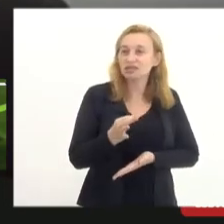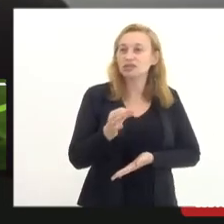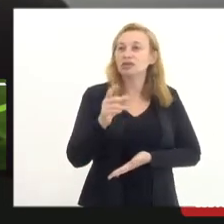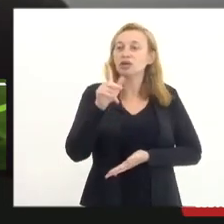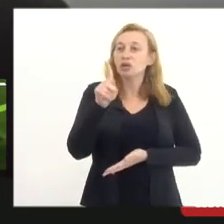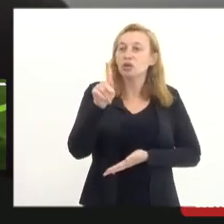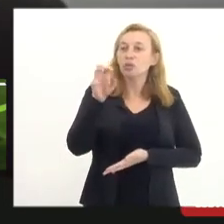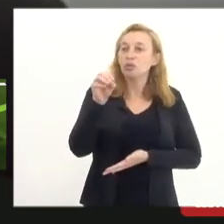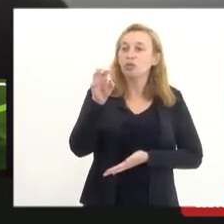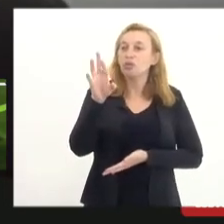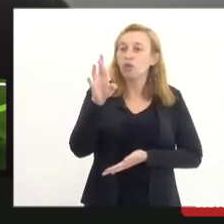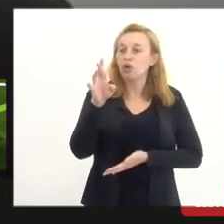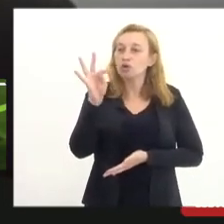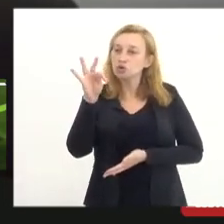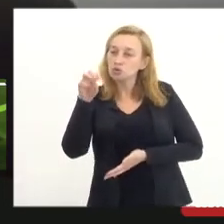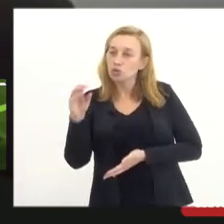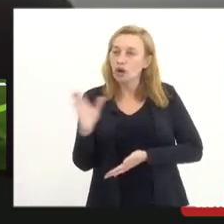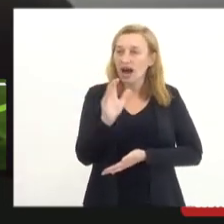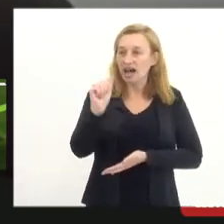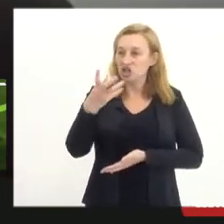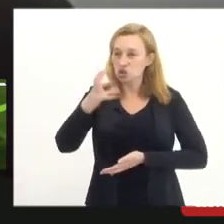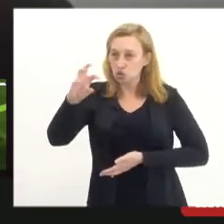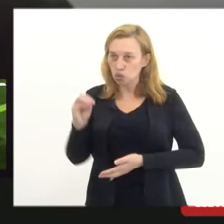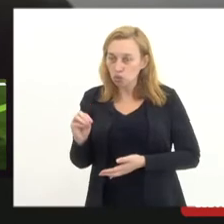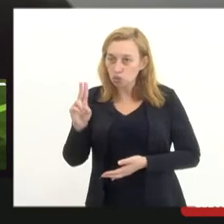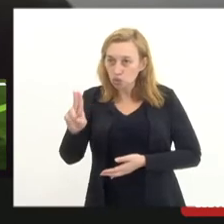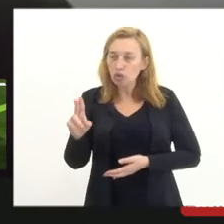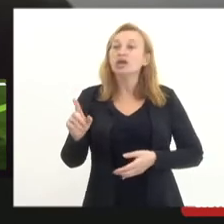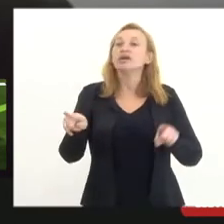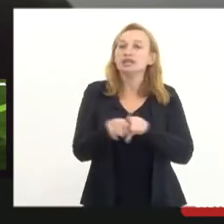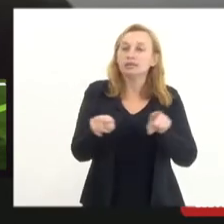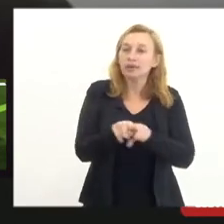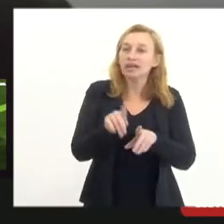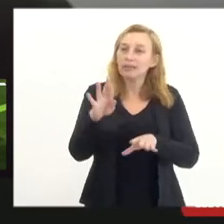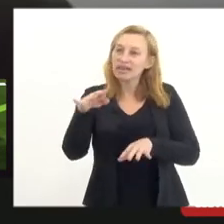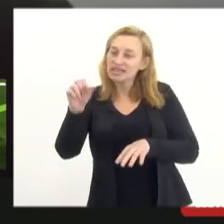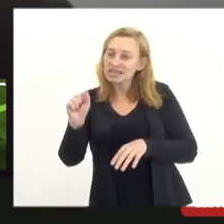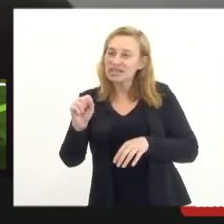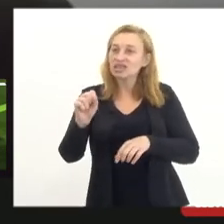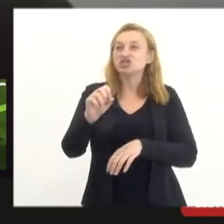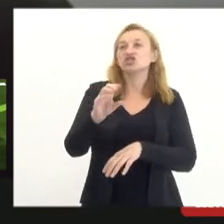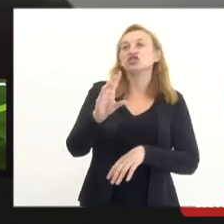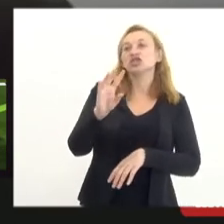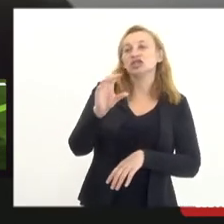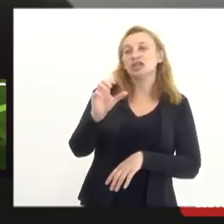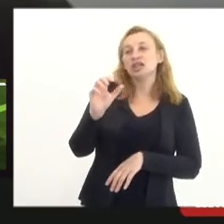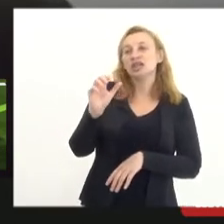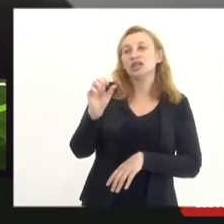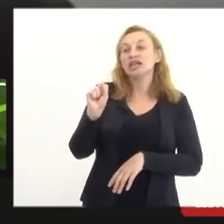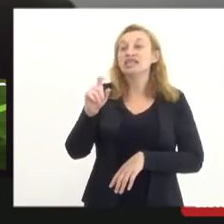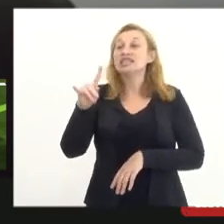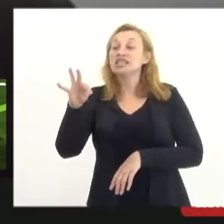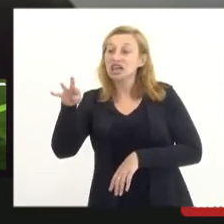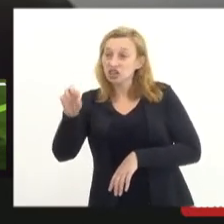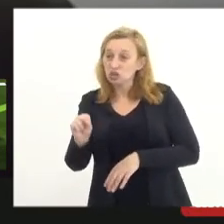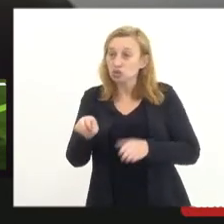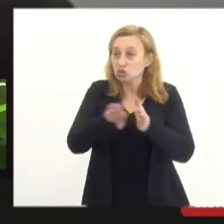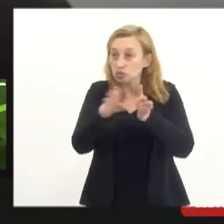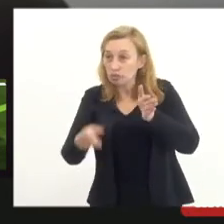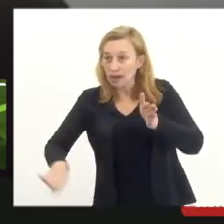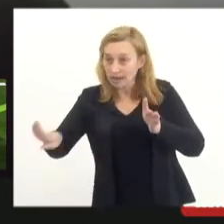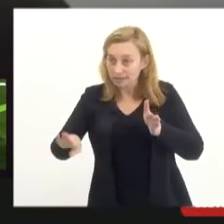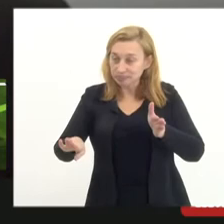Açu e fazemos operações também na Bacia de Santos, né, em alto mar, principalmente operações